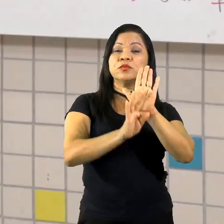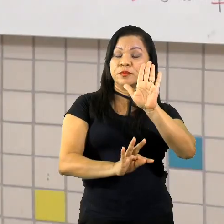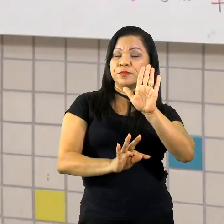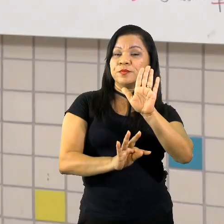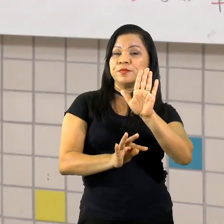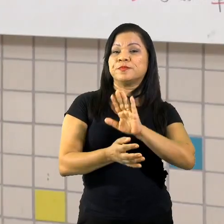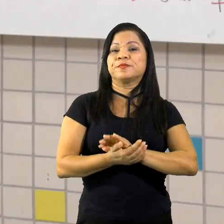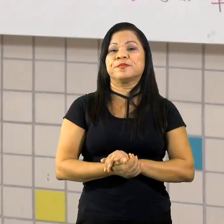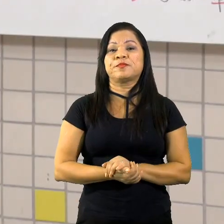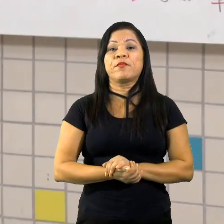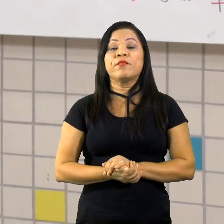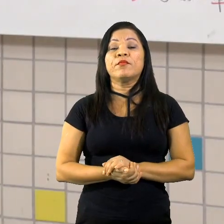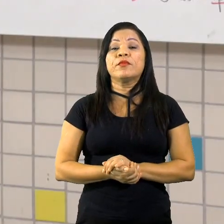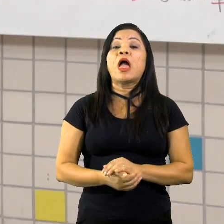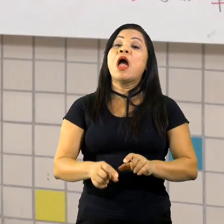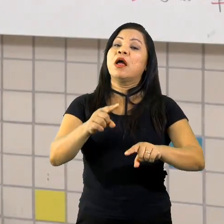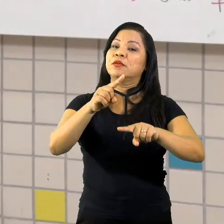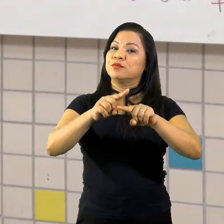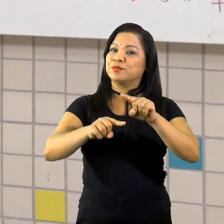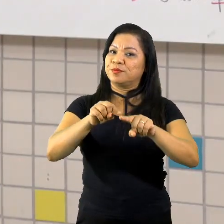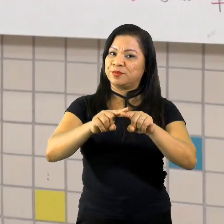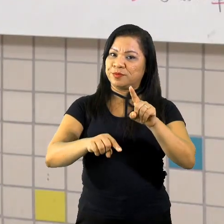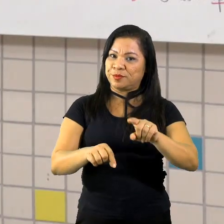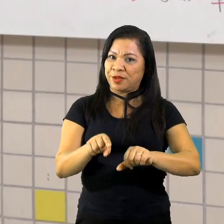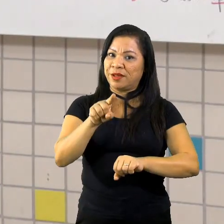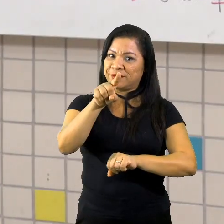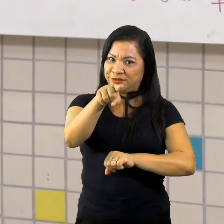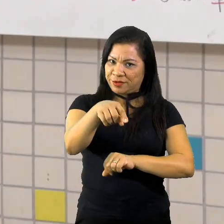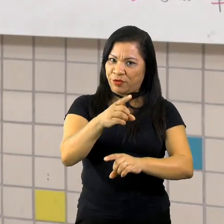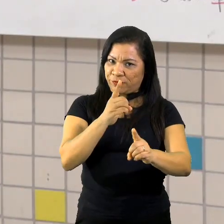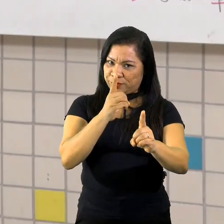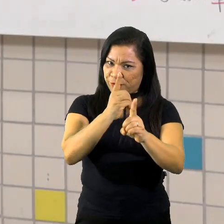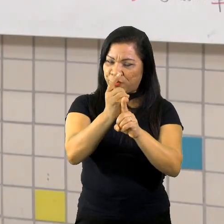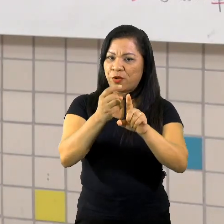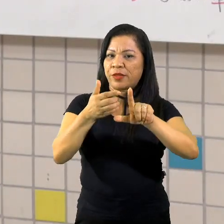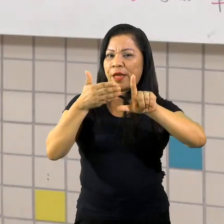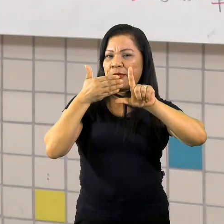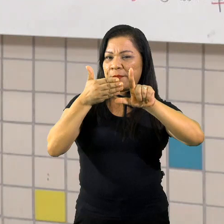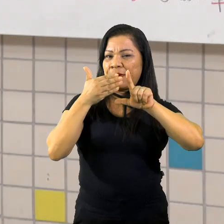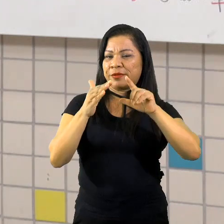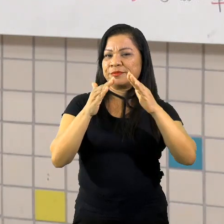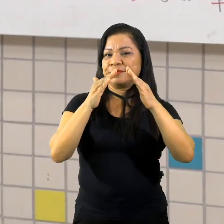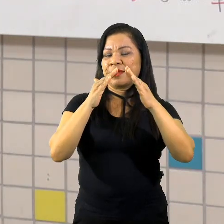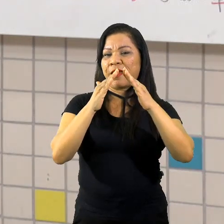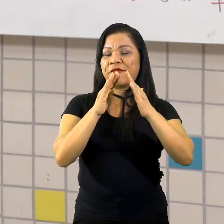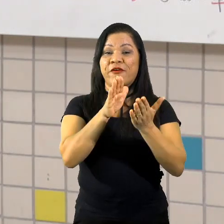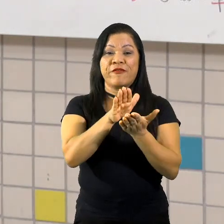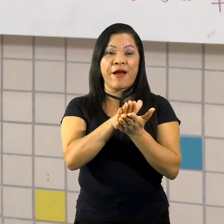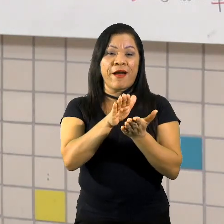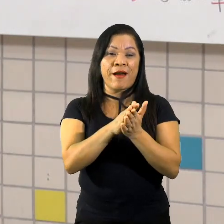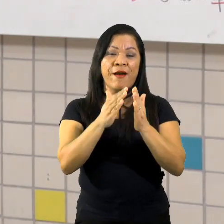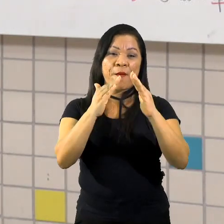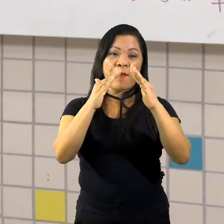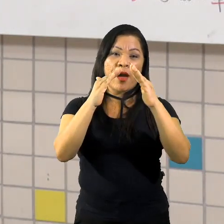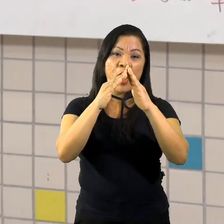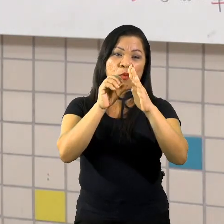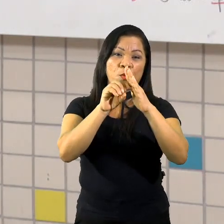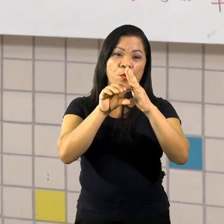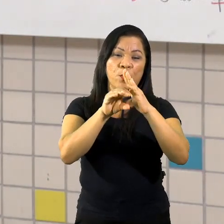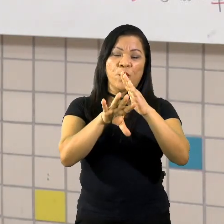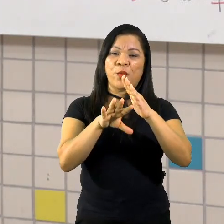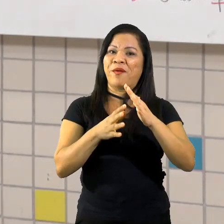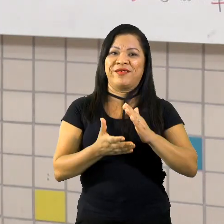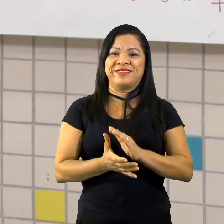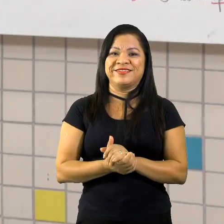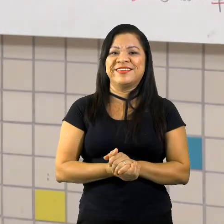No material que vocês vão encontrar na plataforma Homeschool, tem uma proposta de leitura e produção